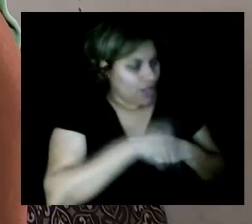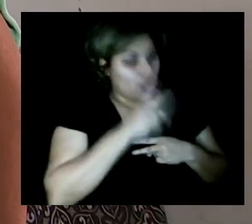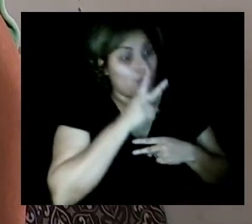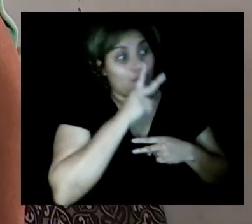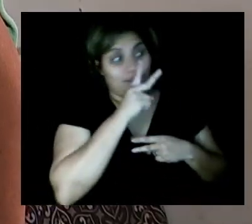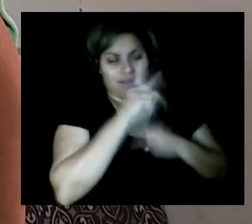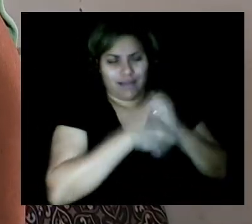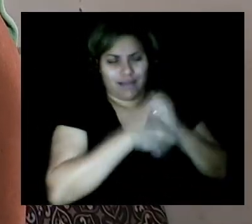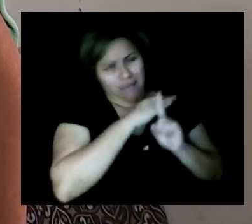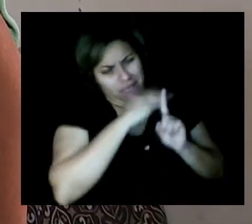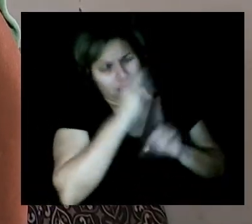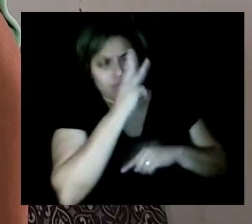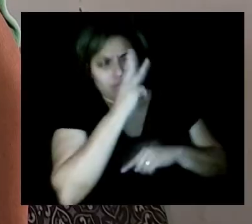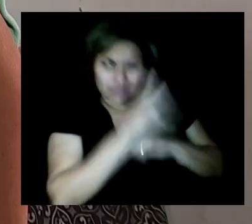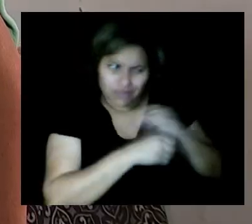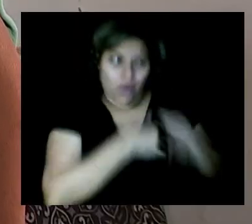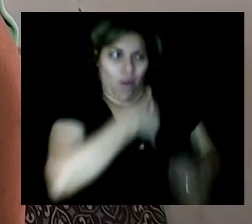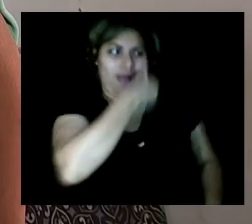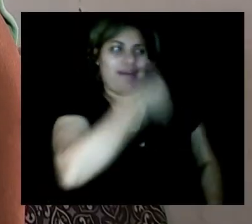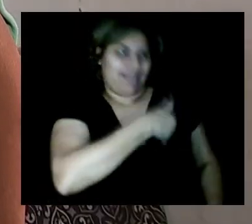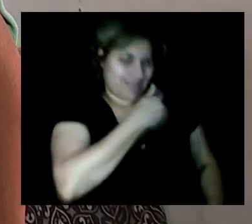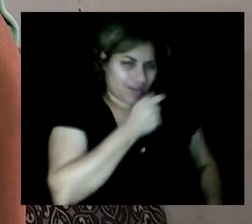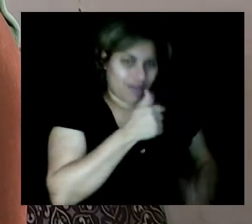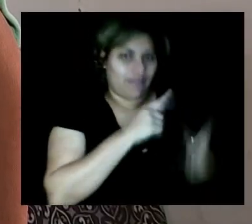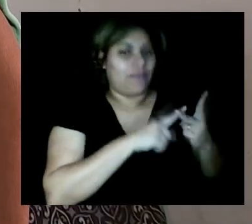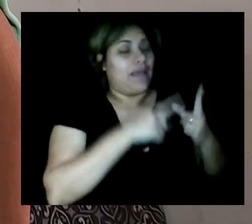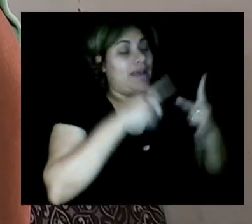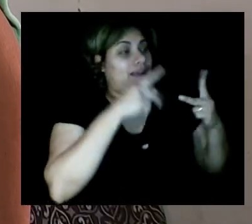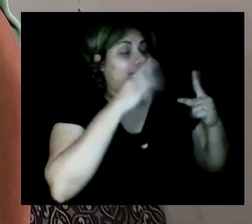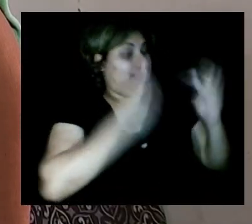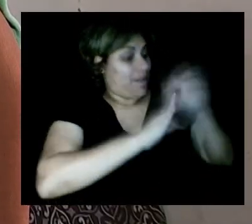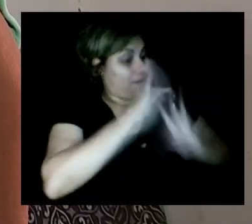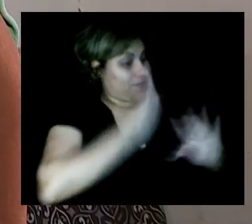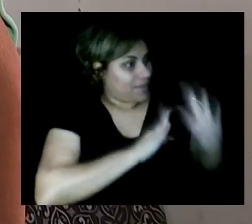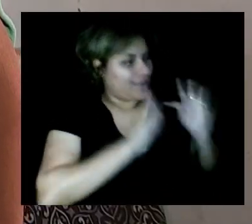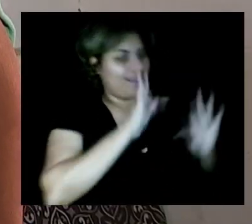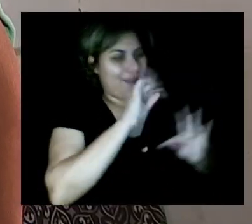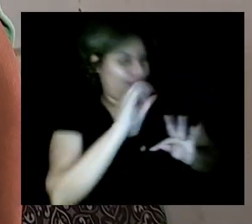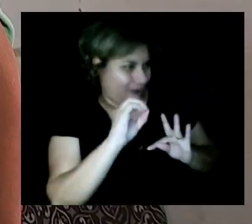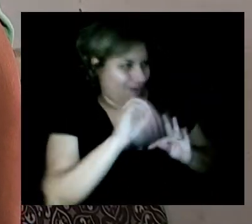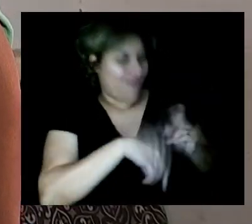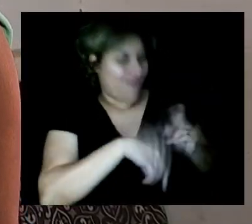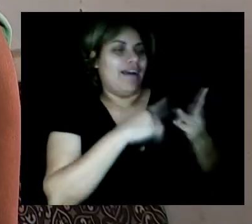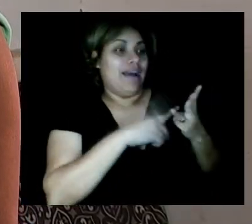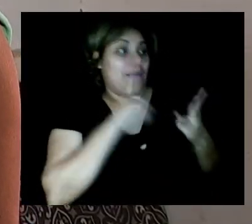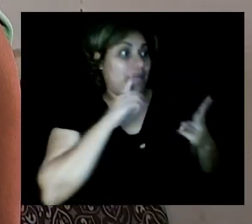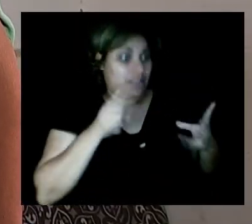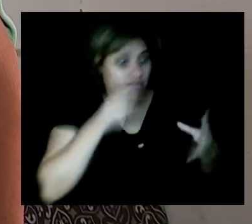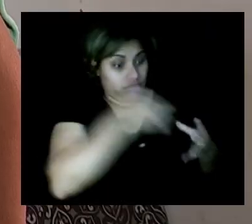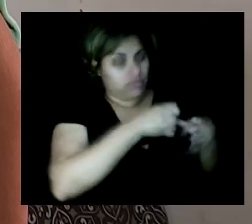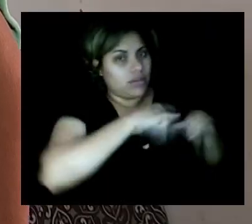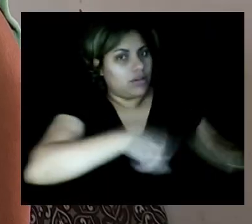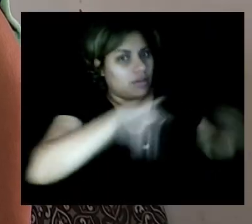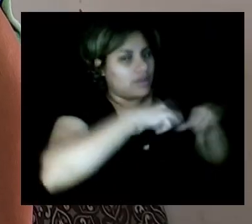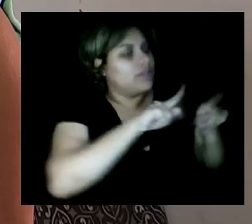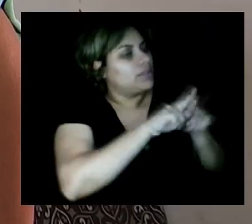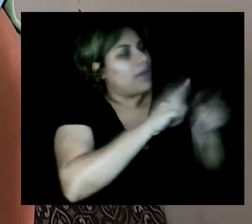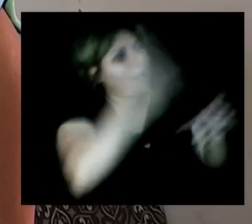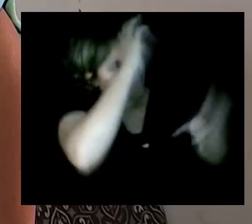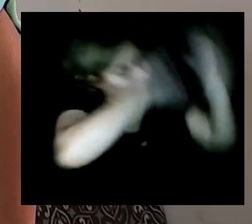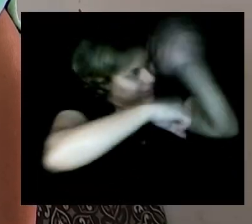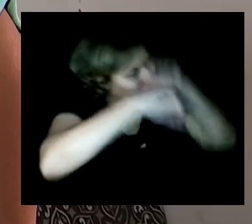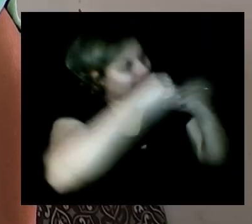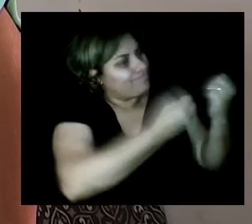terapia ocupacional, na parte da psicologia, e ele também estava envolvido num programa que ele tinha a parte educacional também do aprendizado escolar, que